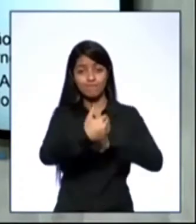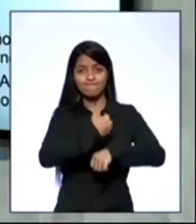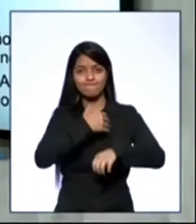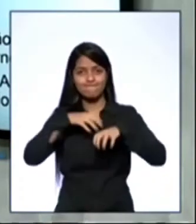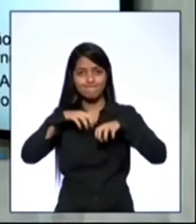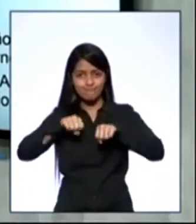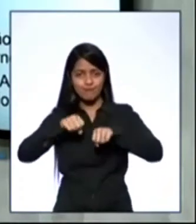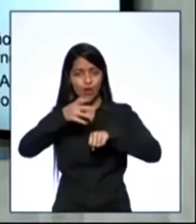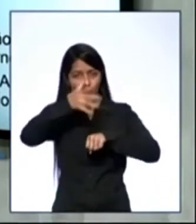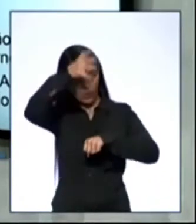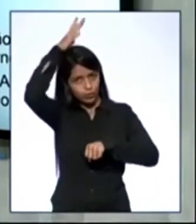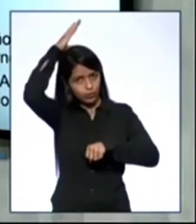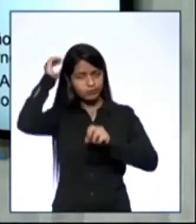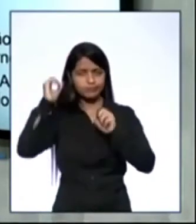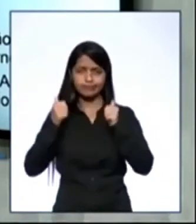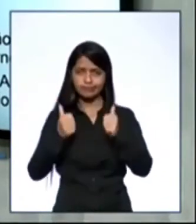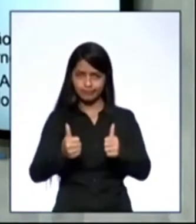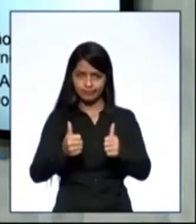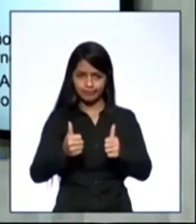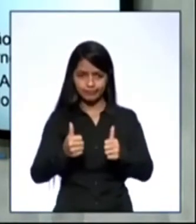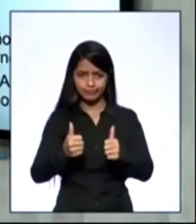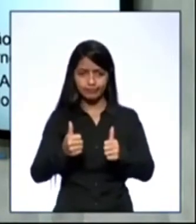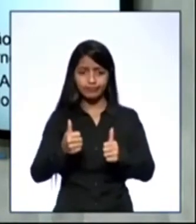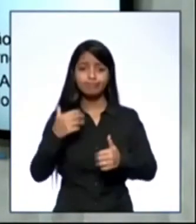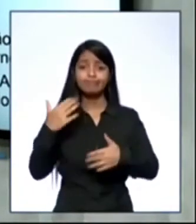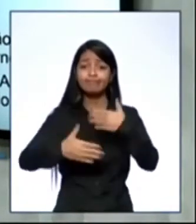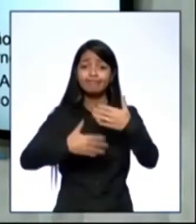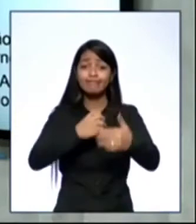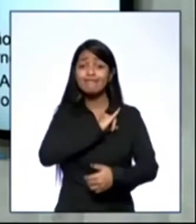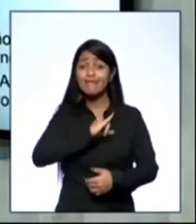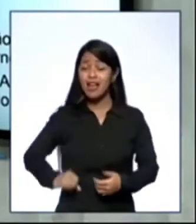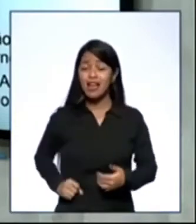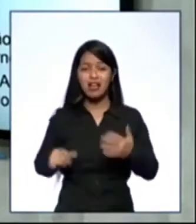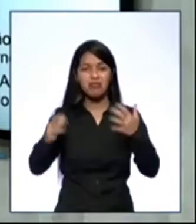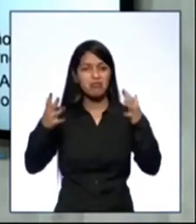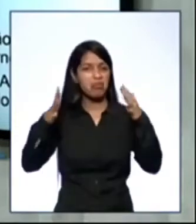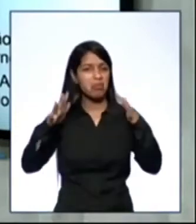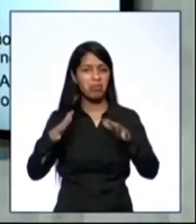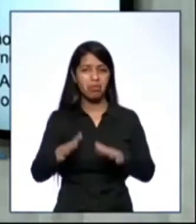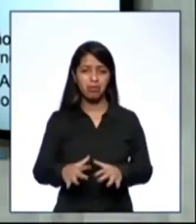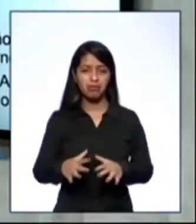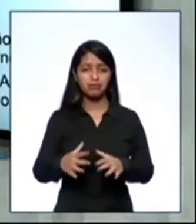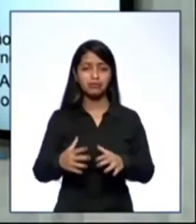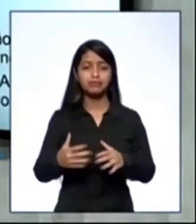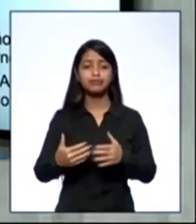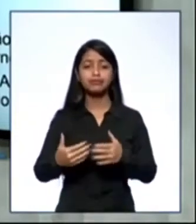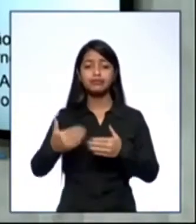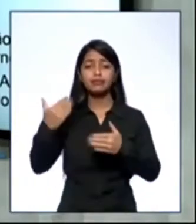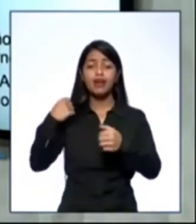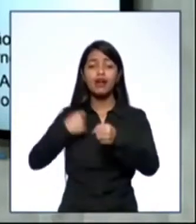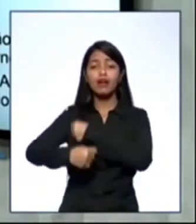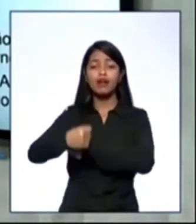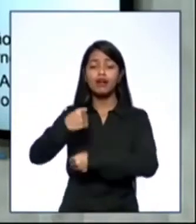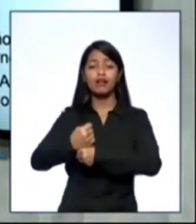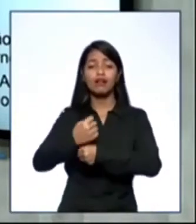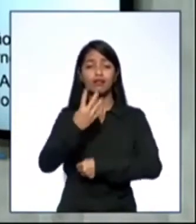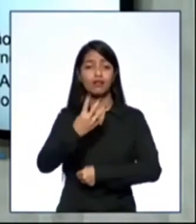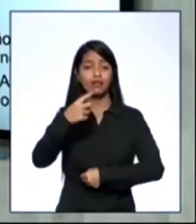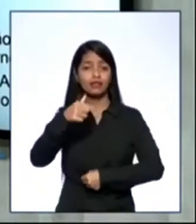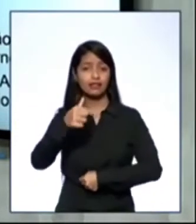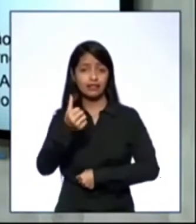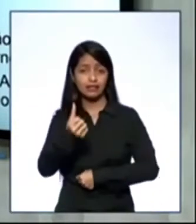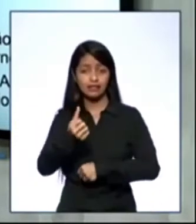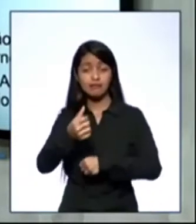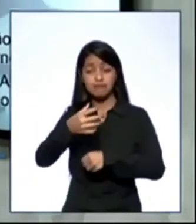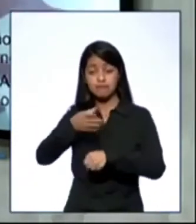Romano. Tudo bem? Até que o Império Romano do Ocidente cai em 476, certo? E os reinos germânicos são instalados na